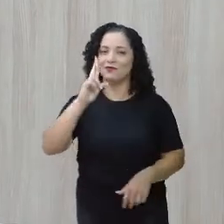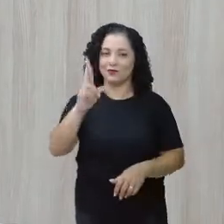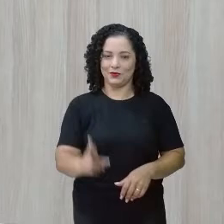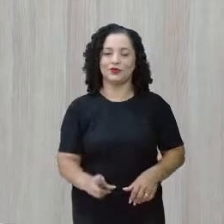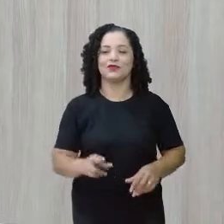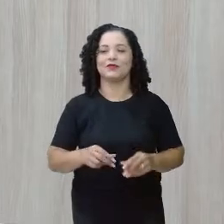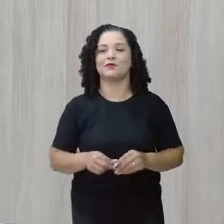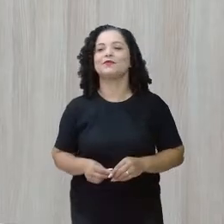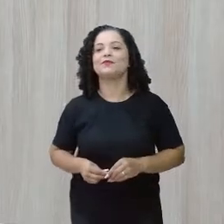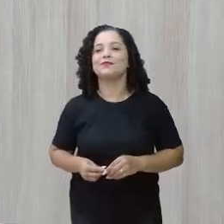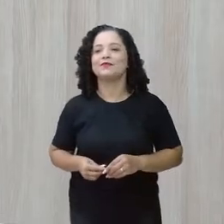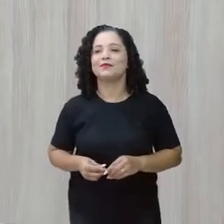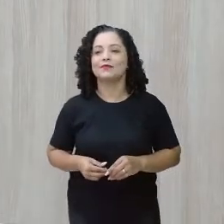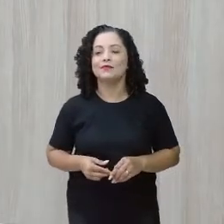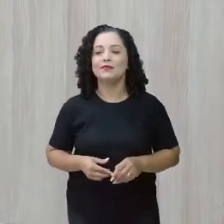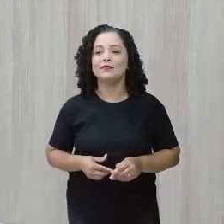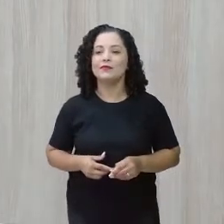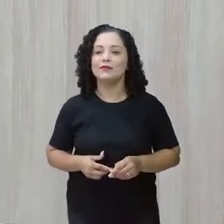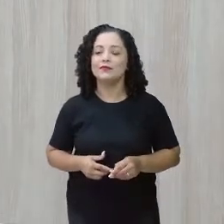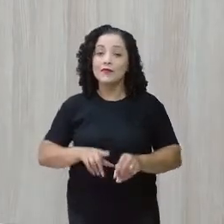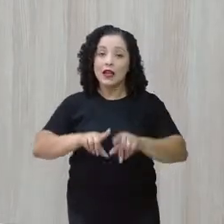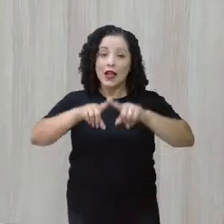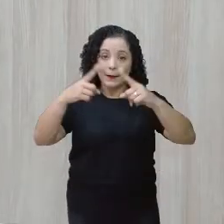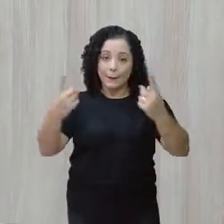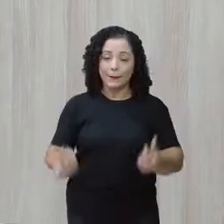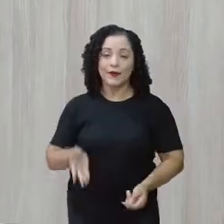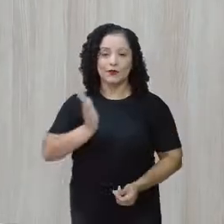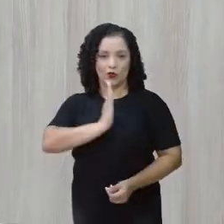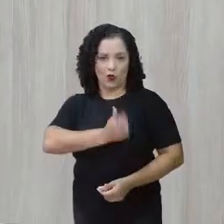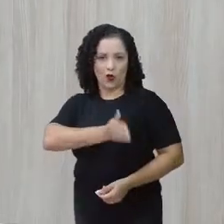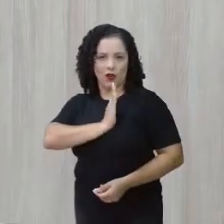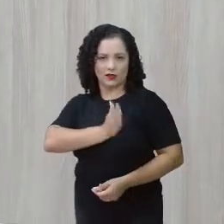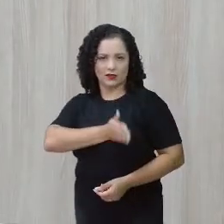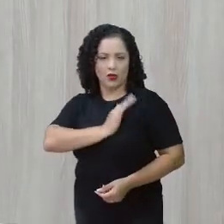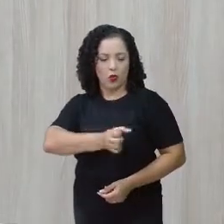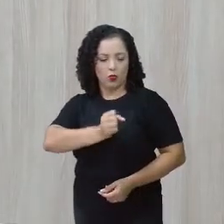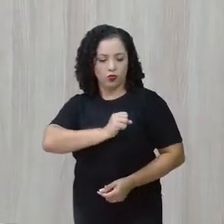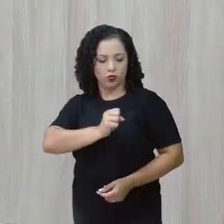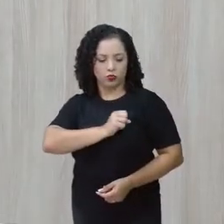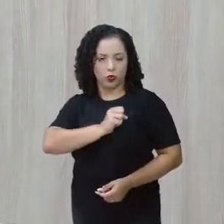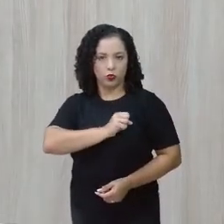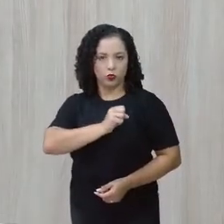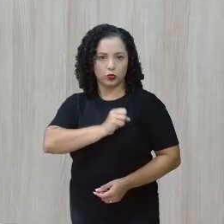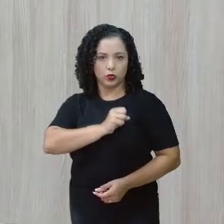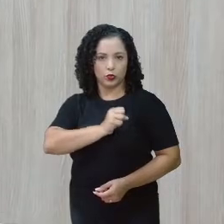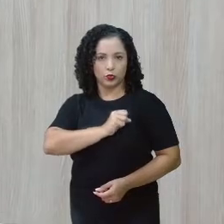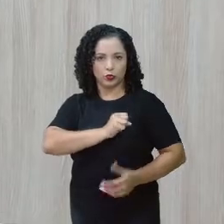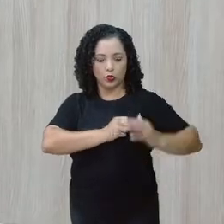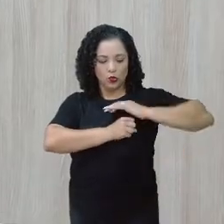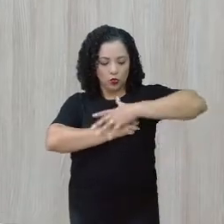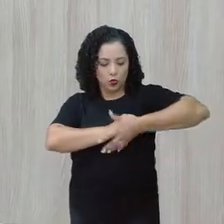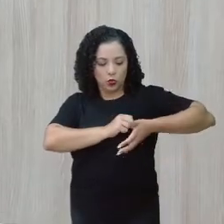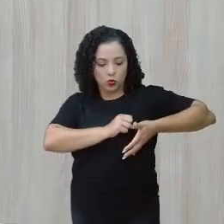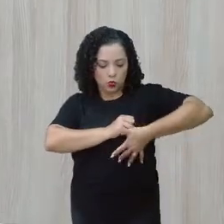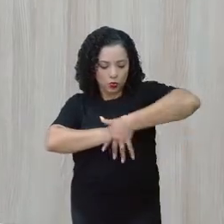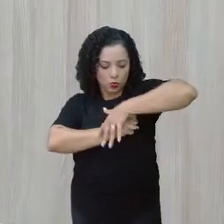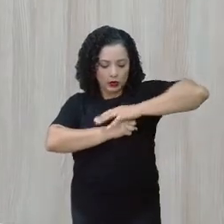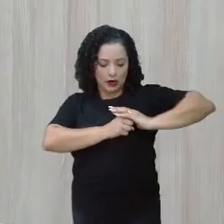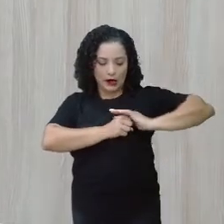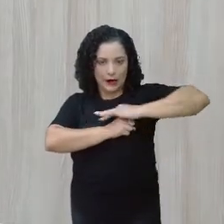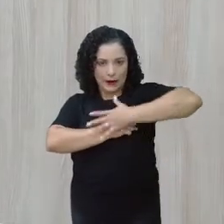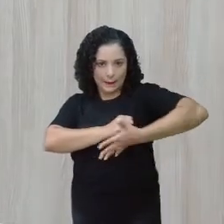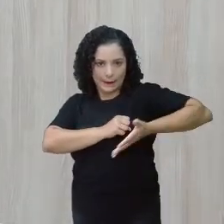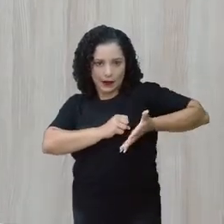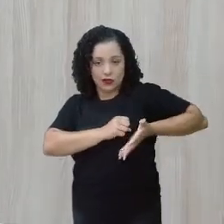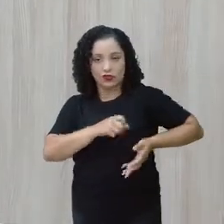Continuando. Mas o nosso coração, além das câmaras, além das camadas, né, de tecido, nós vamos apresentar